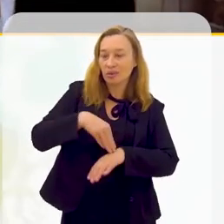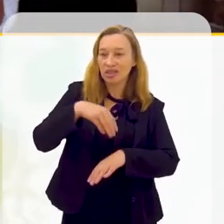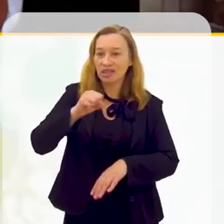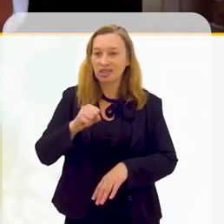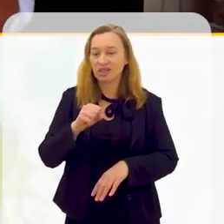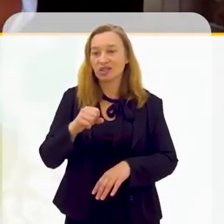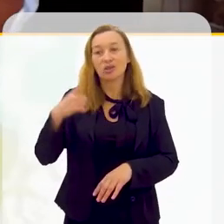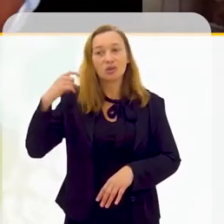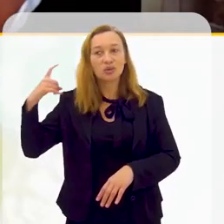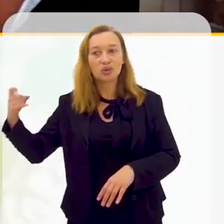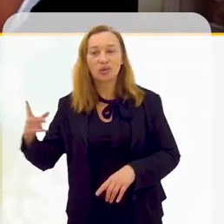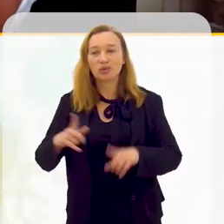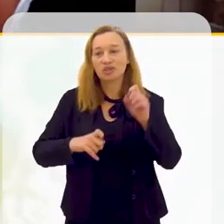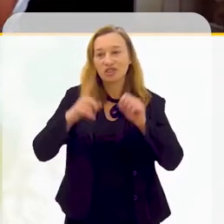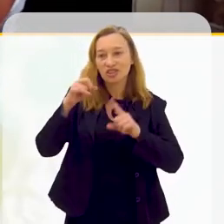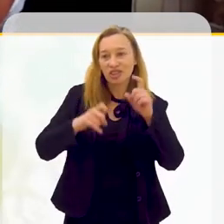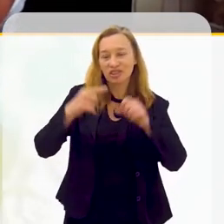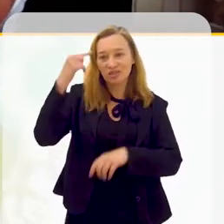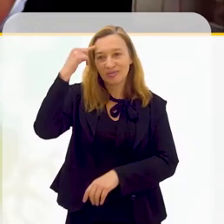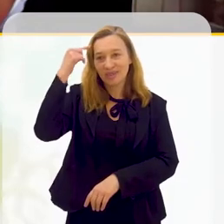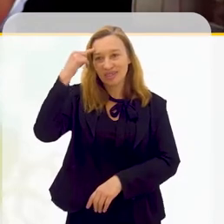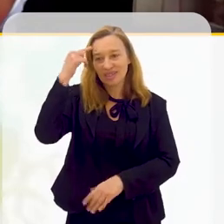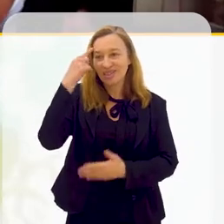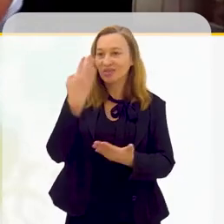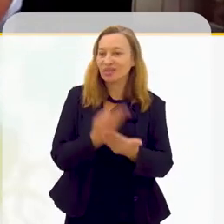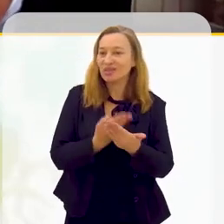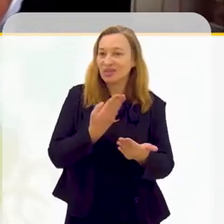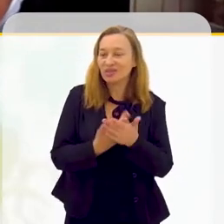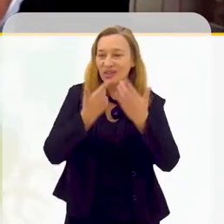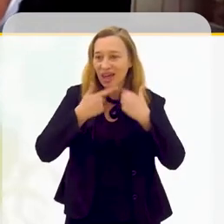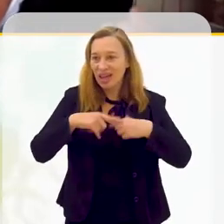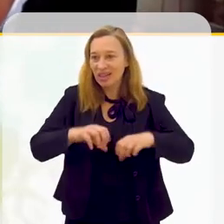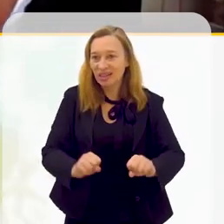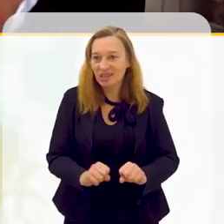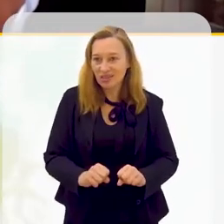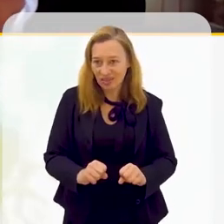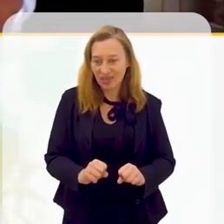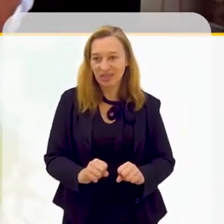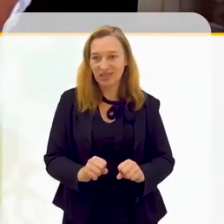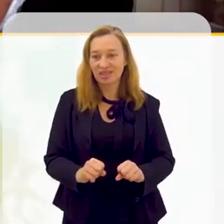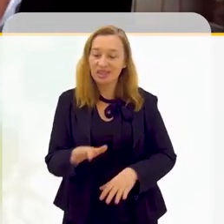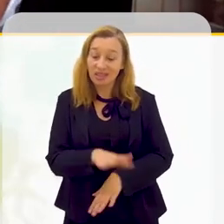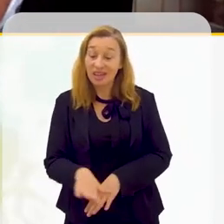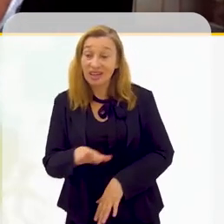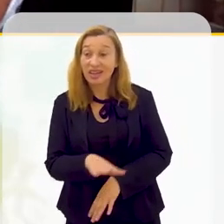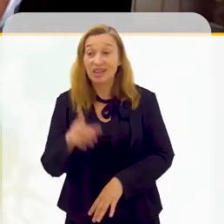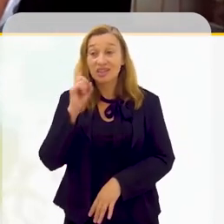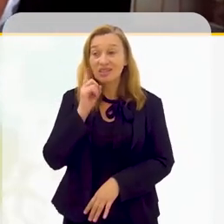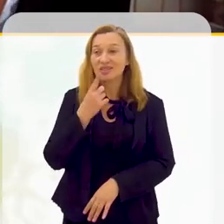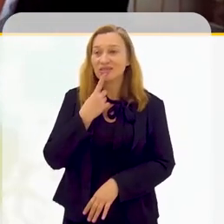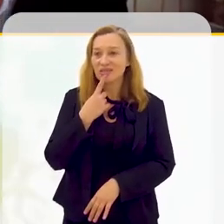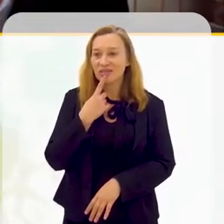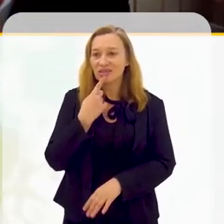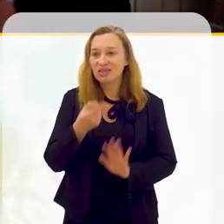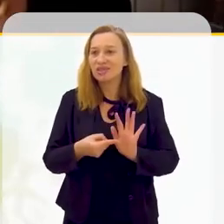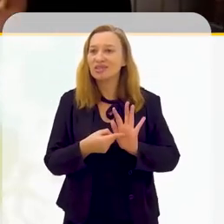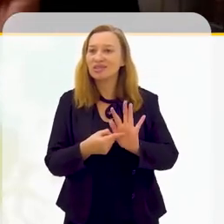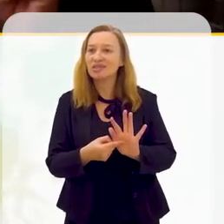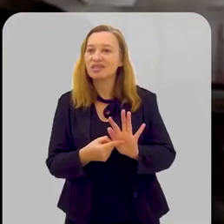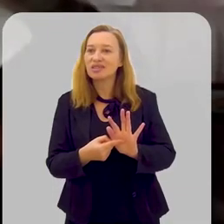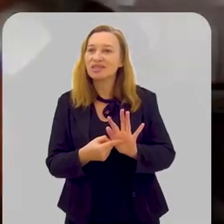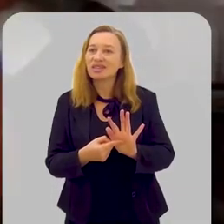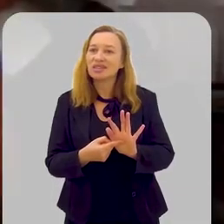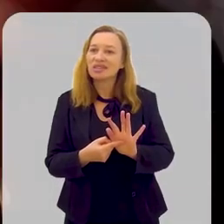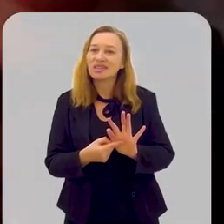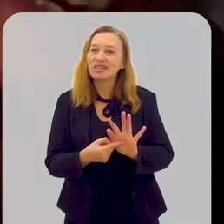foi sons e gestos do pensamento um estudo da linguagem egocêntrica na criança surda que